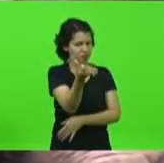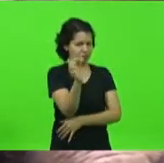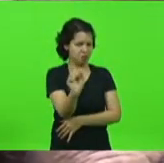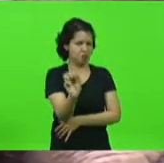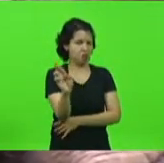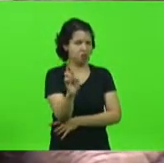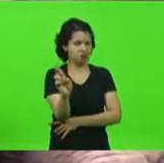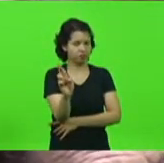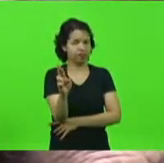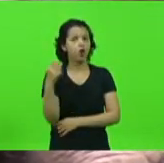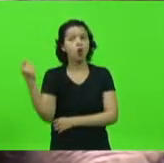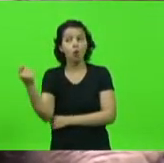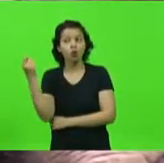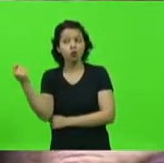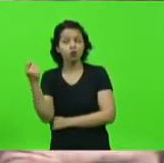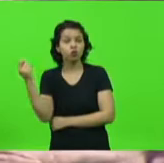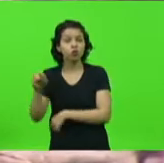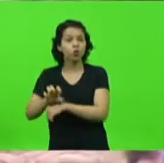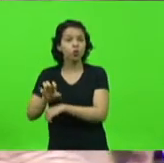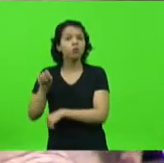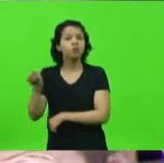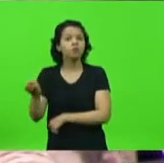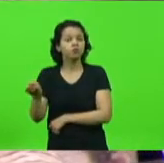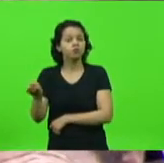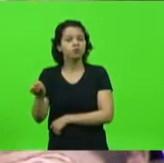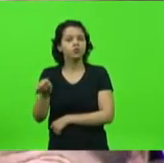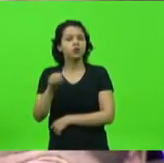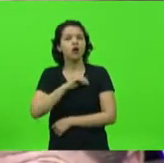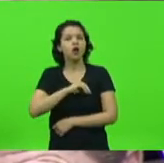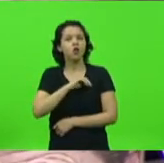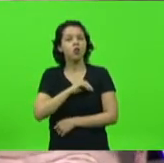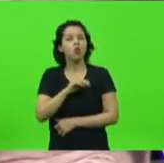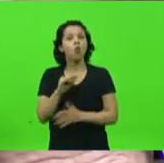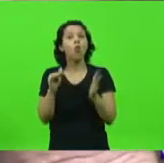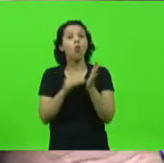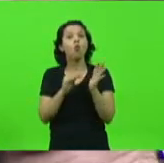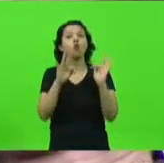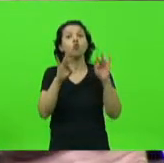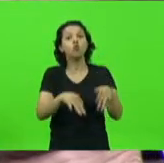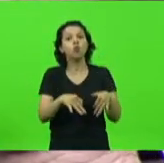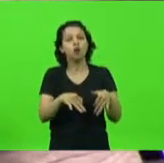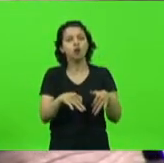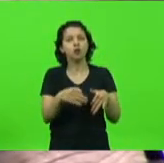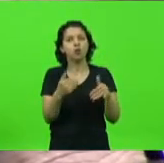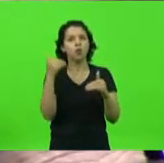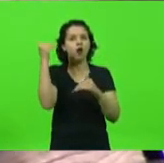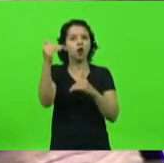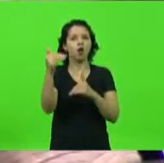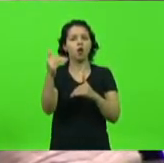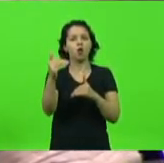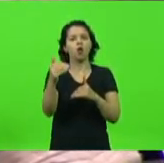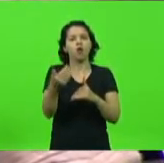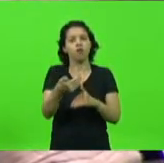No Rio Grande do Sul, esse aluno, no seu último ano, no maior posto como aluno, vai